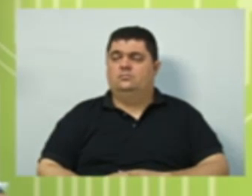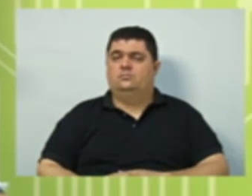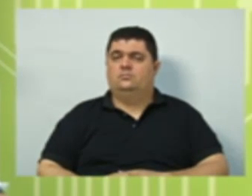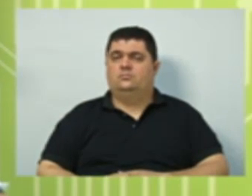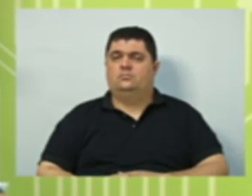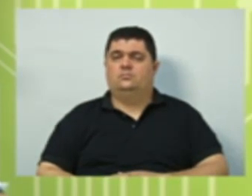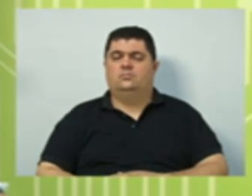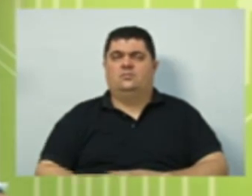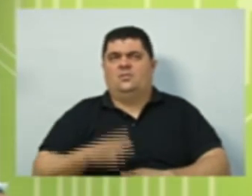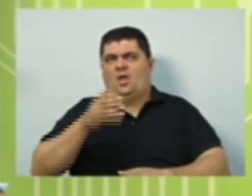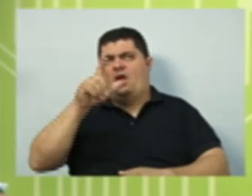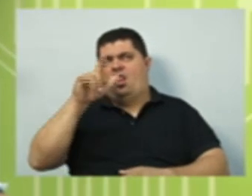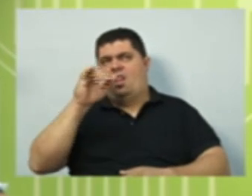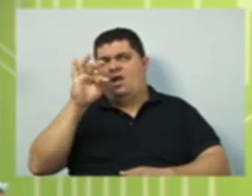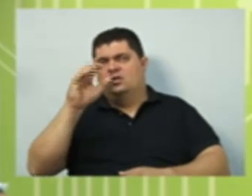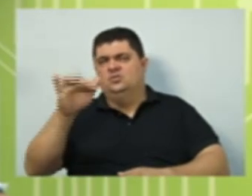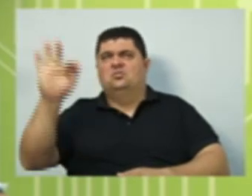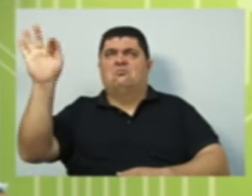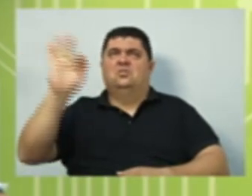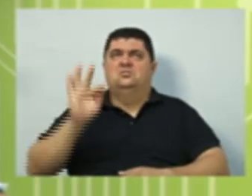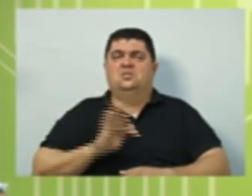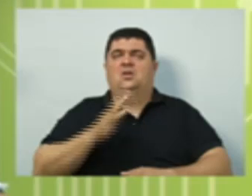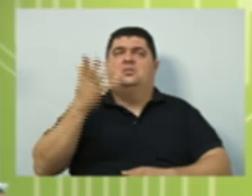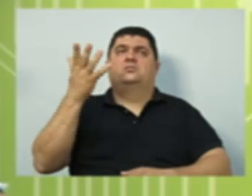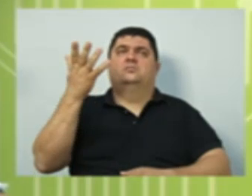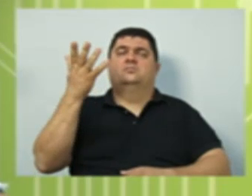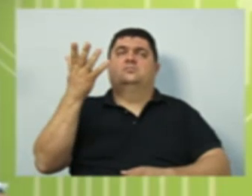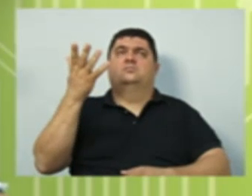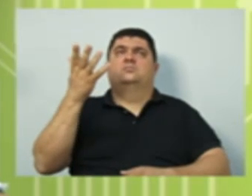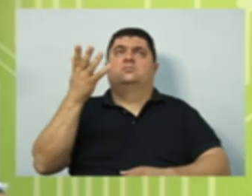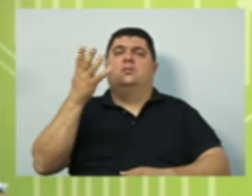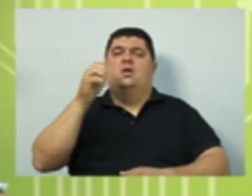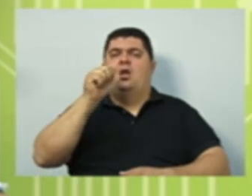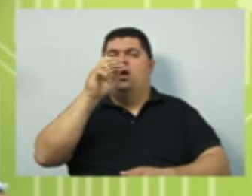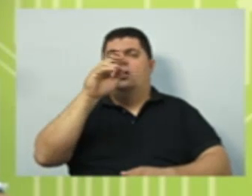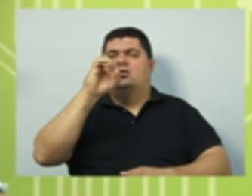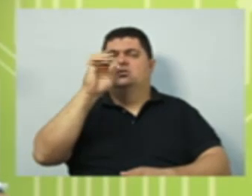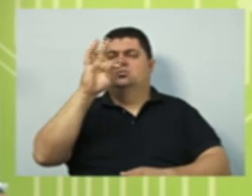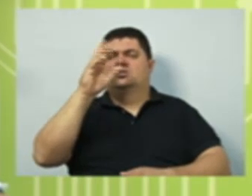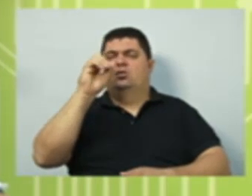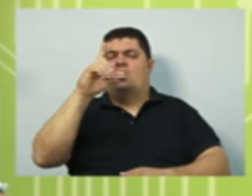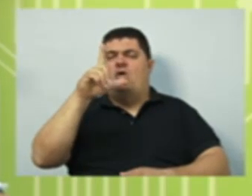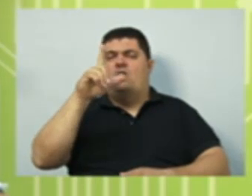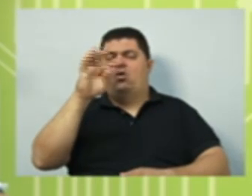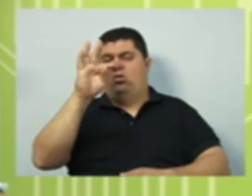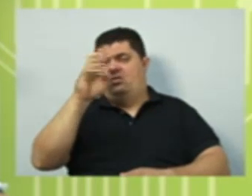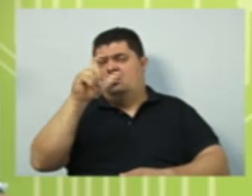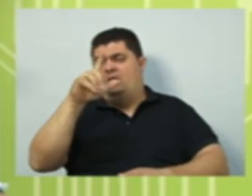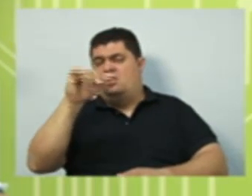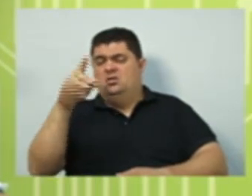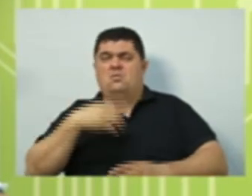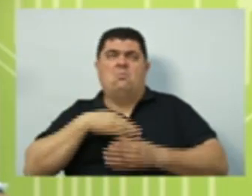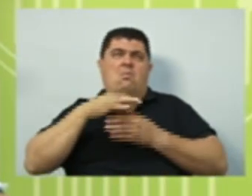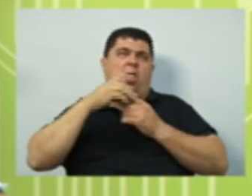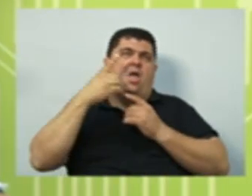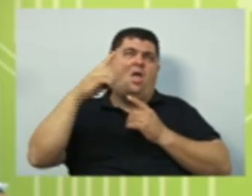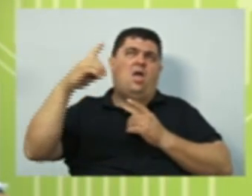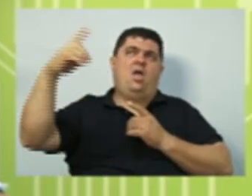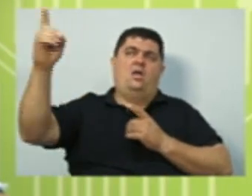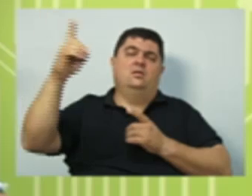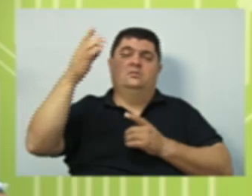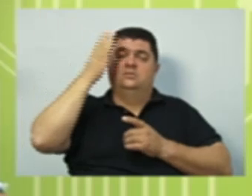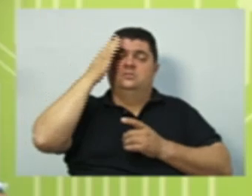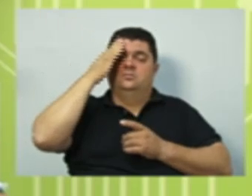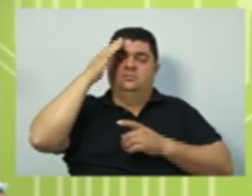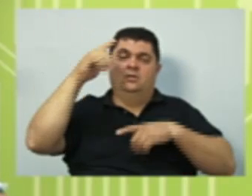Falamos do latim, falamos do francês, falamos de Aristóteles, fomos puxar longe para entender o